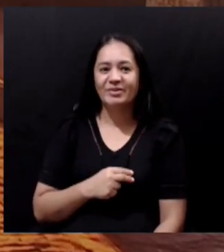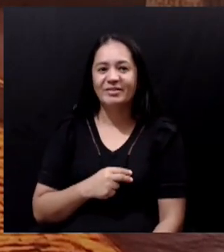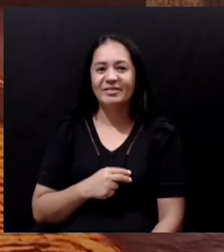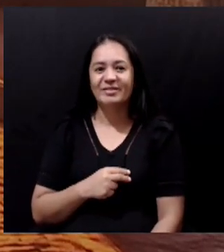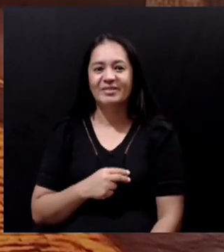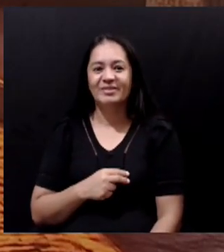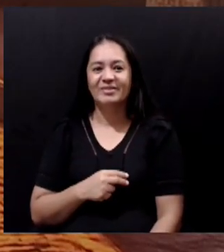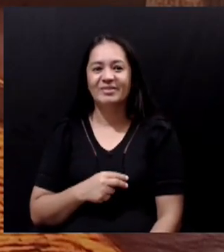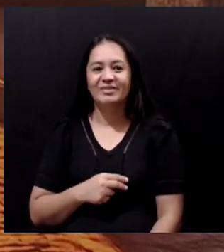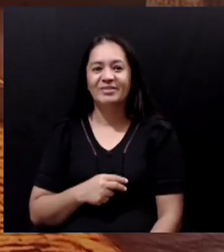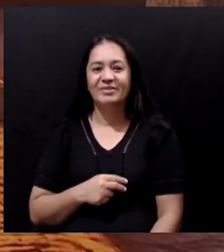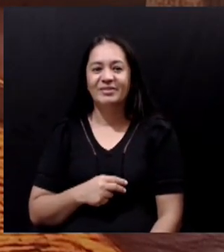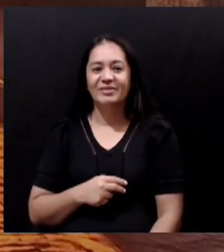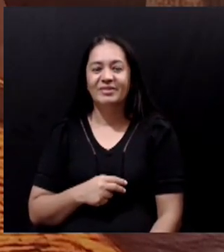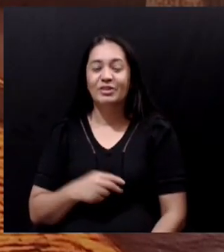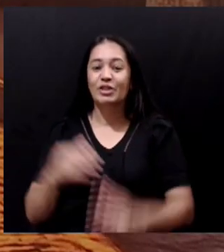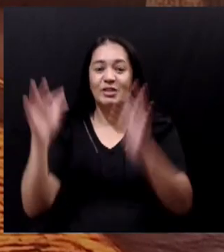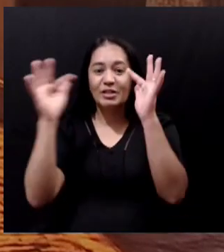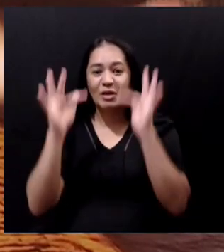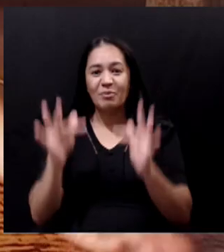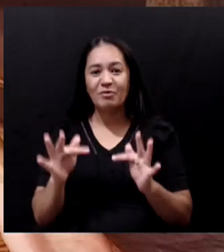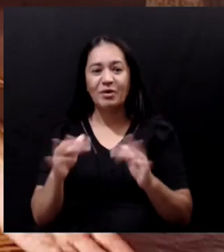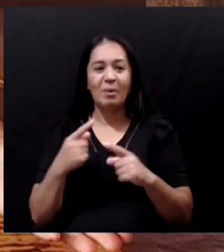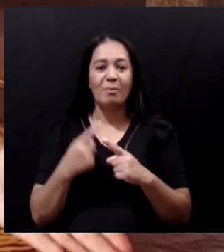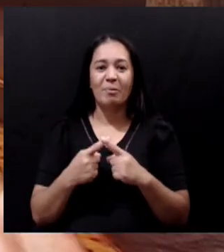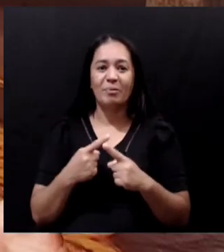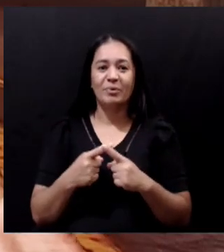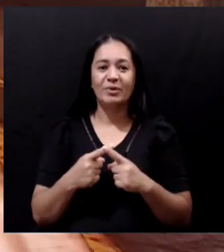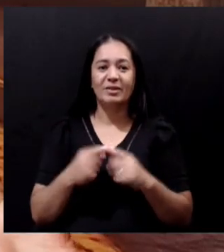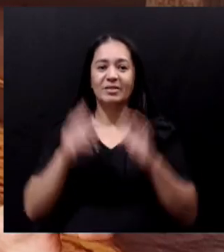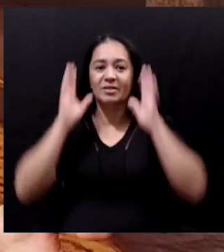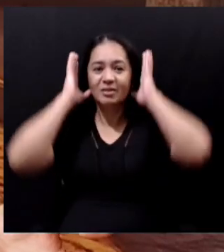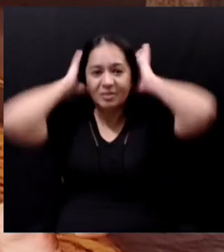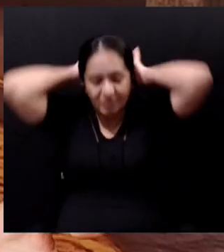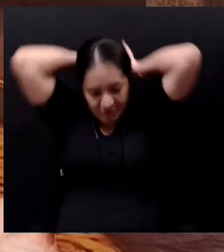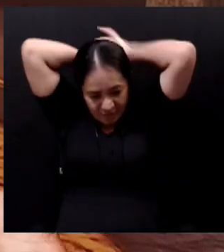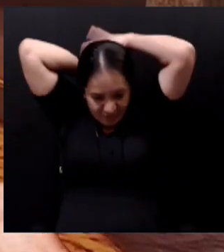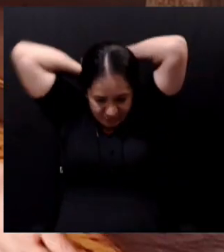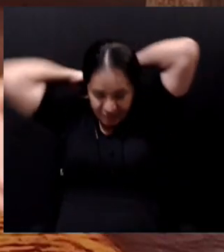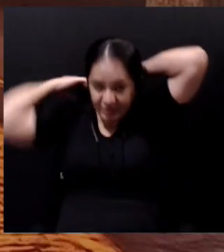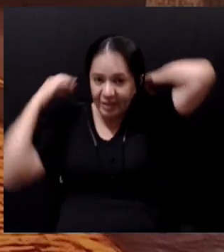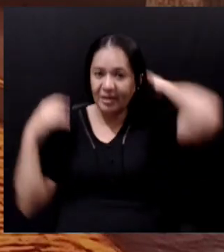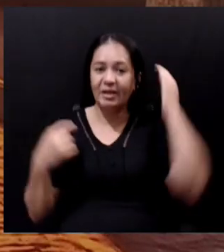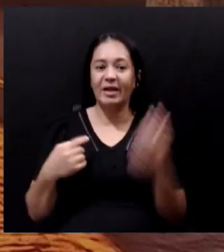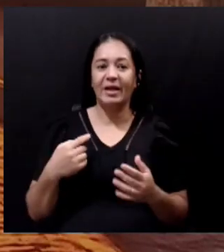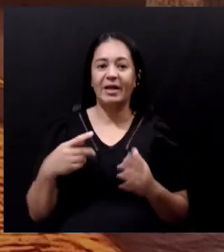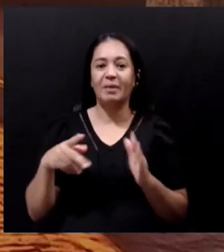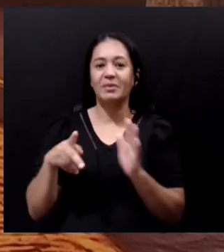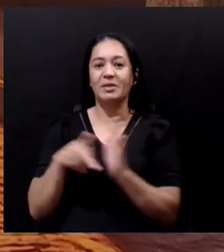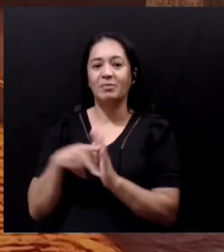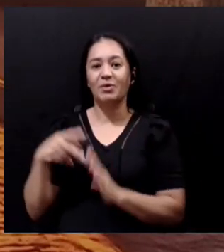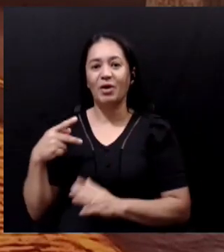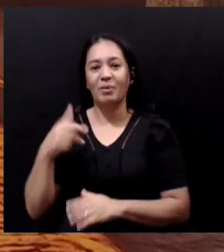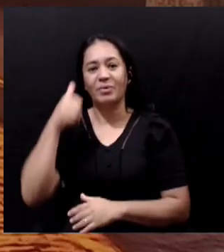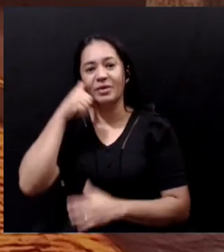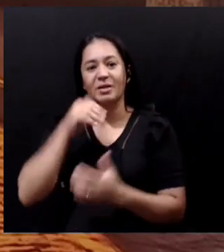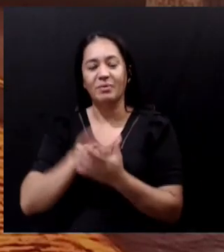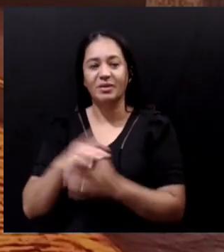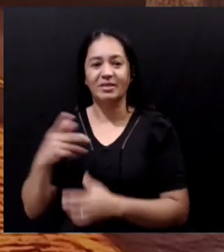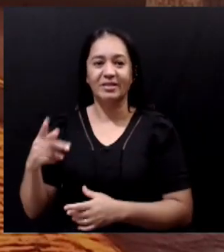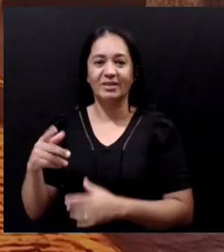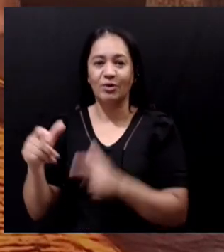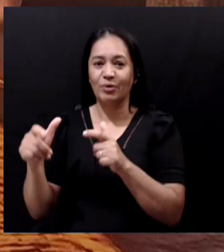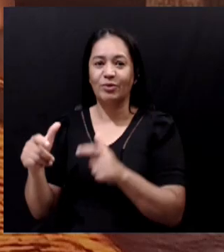e... contente com isso, porque era um negócio para ser da esposa, que aí aquele local lá não estava